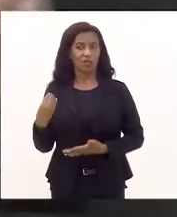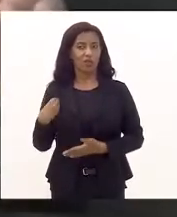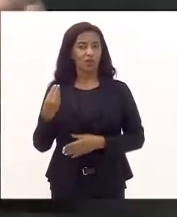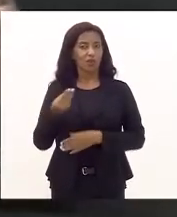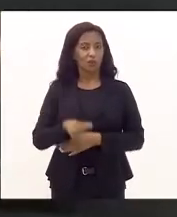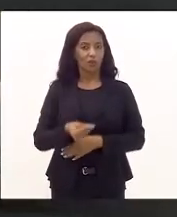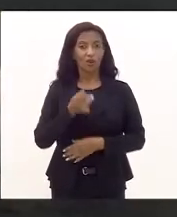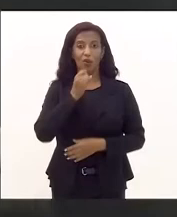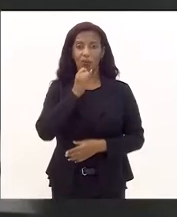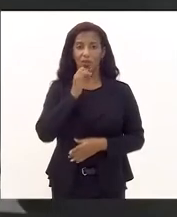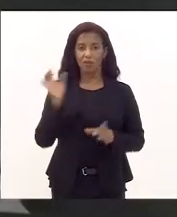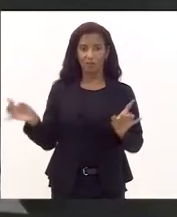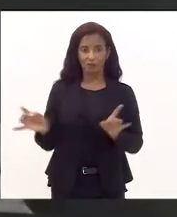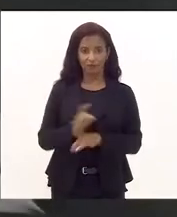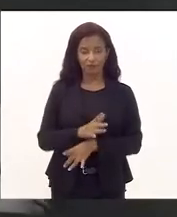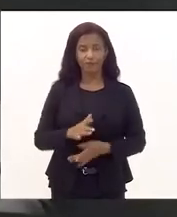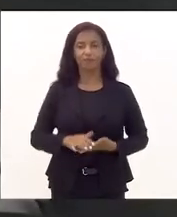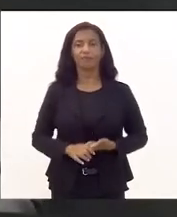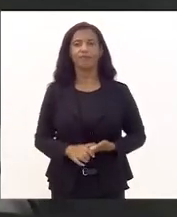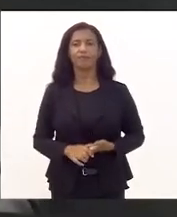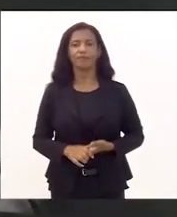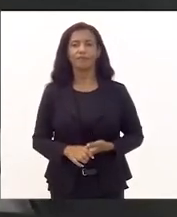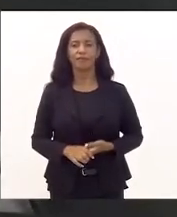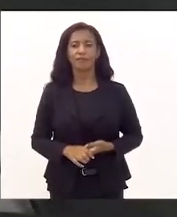um exemplo aqui para encerrar.